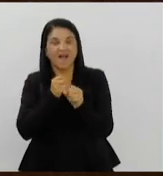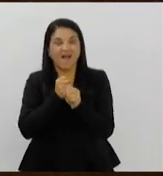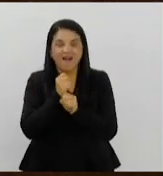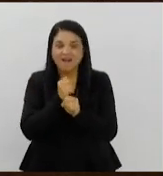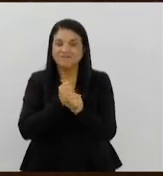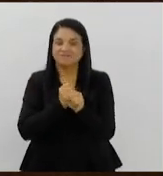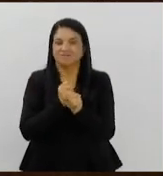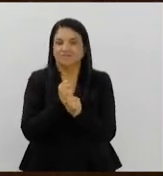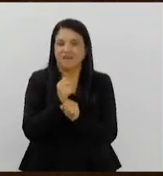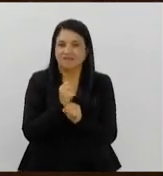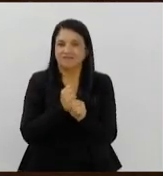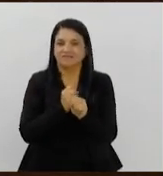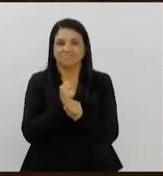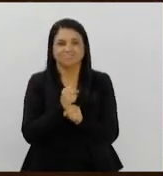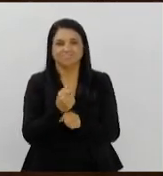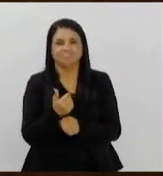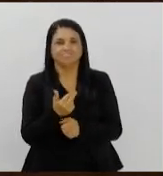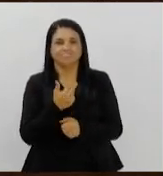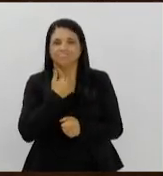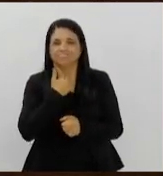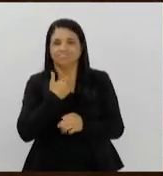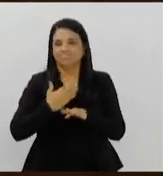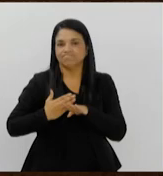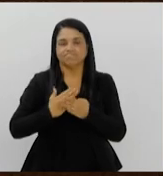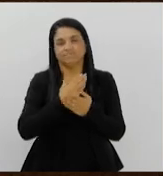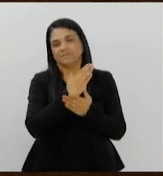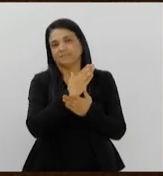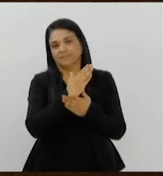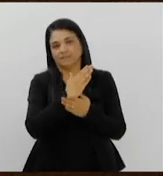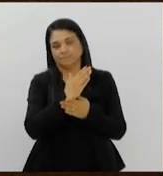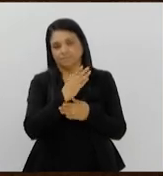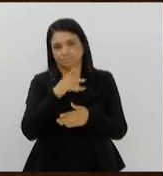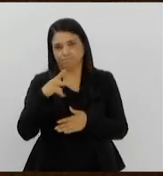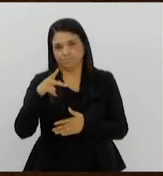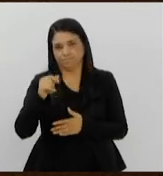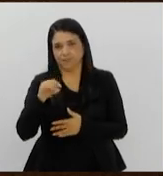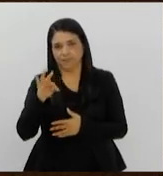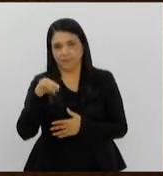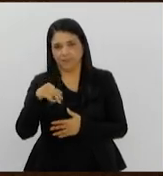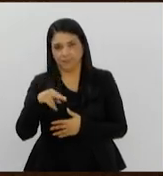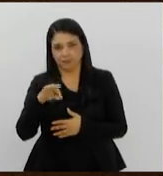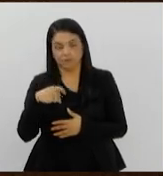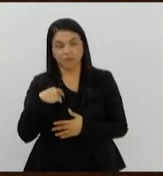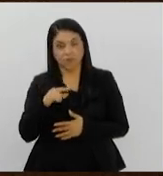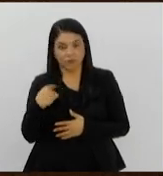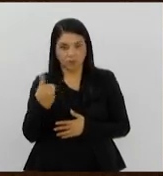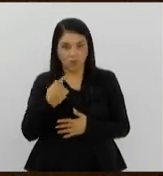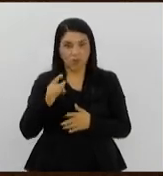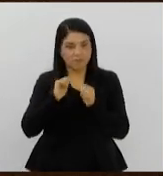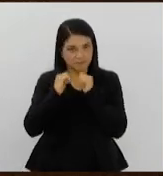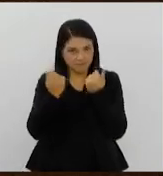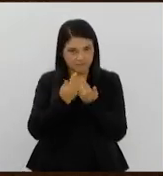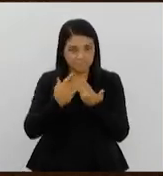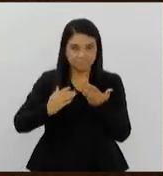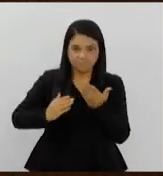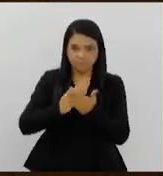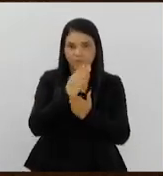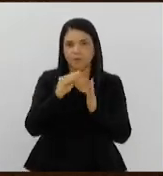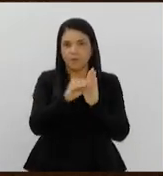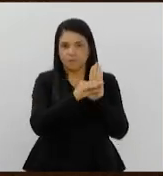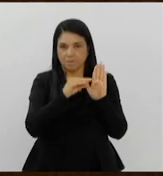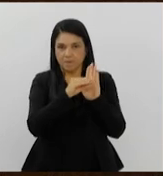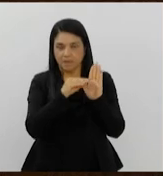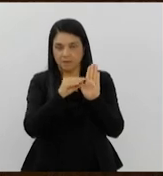anos e anos sem poderem ser promovidos. Nós, aqui nessa casa, fizemos a nossa parte, aprovamos uma emenda,